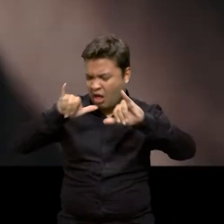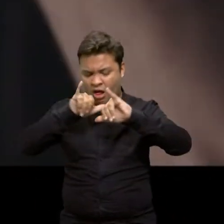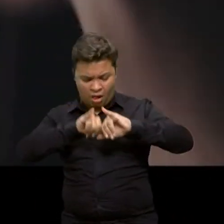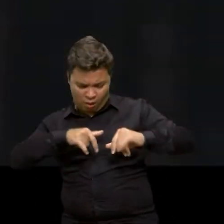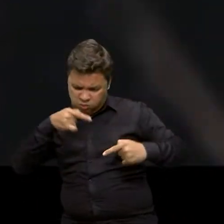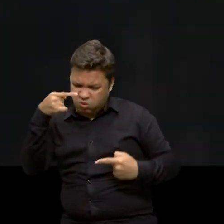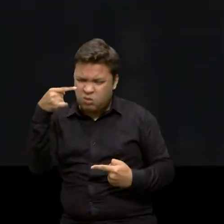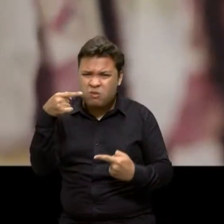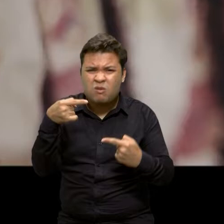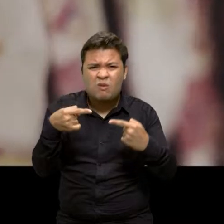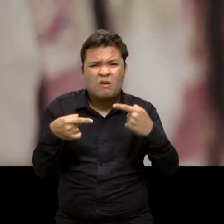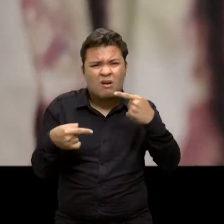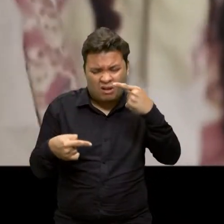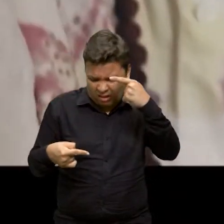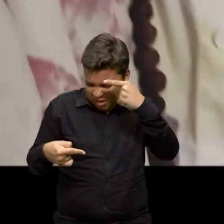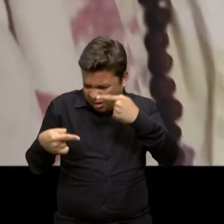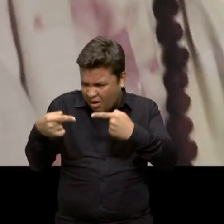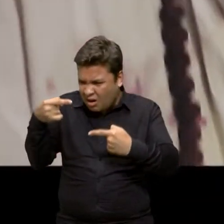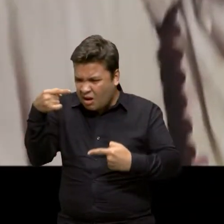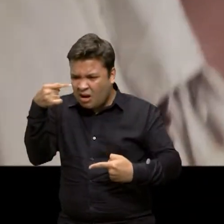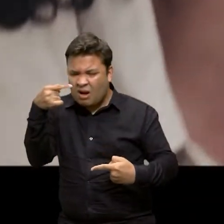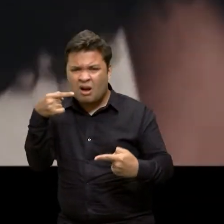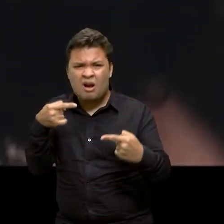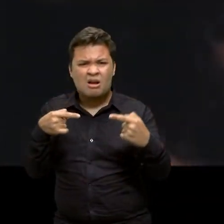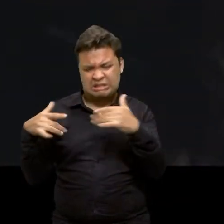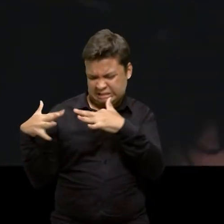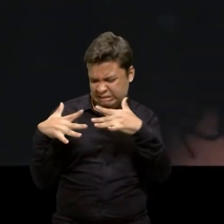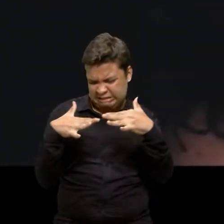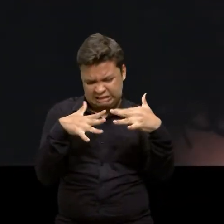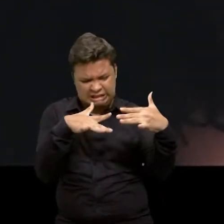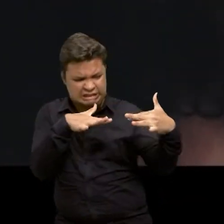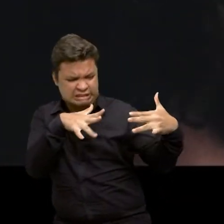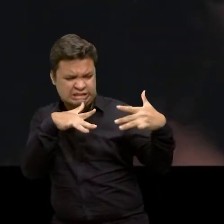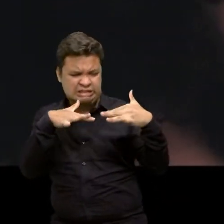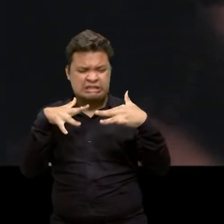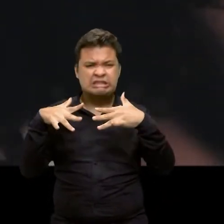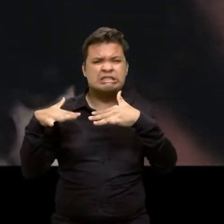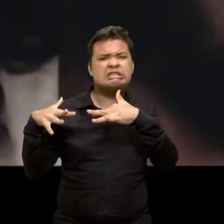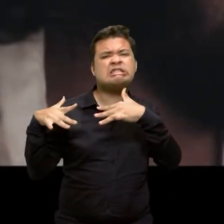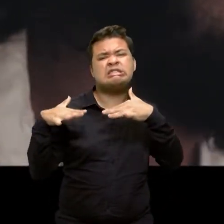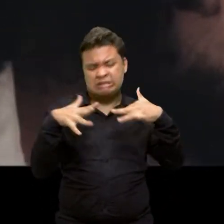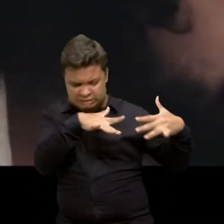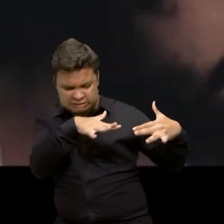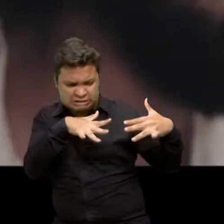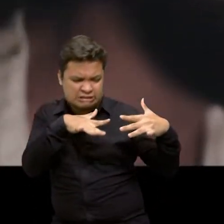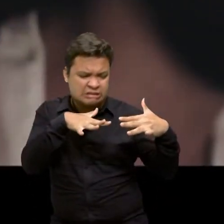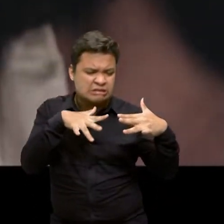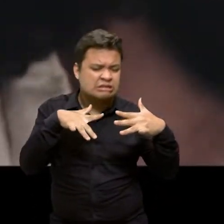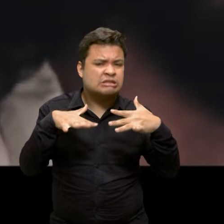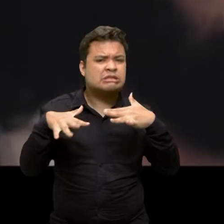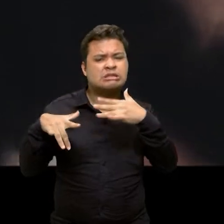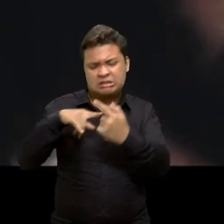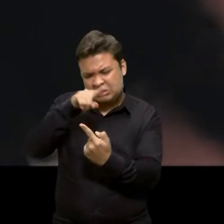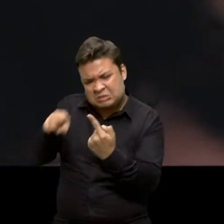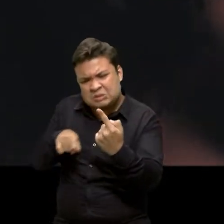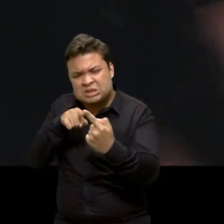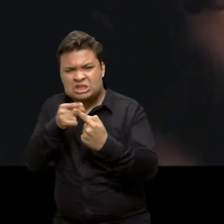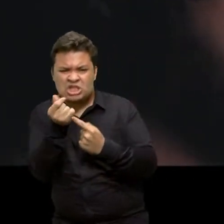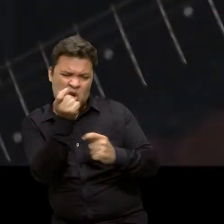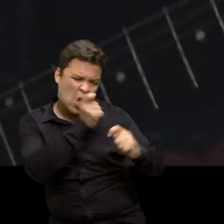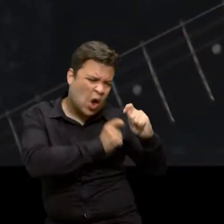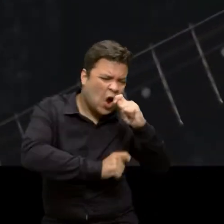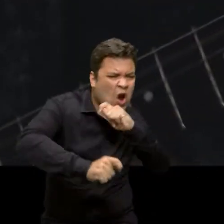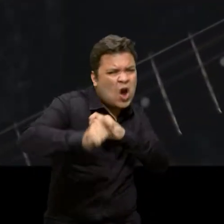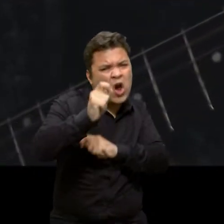que faz do terreiro um campo de guerra pra